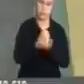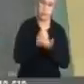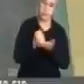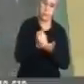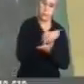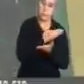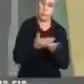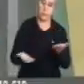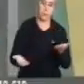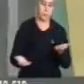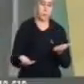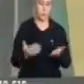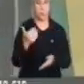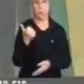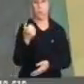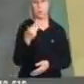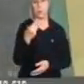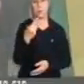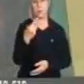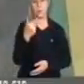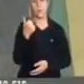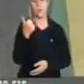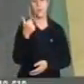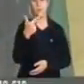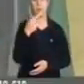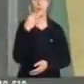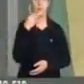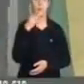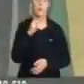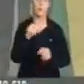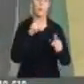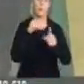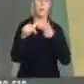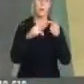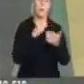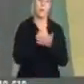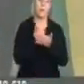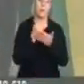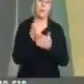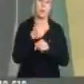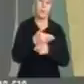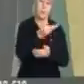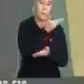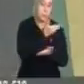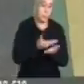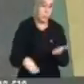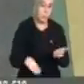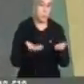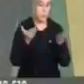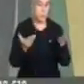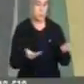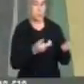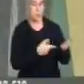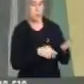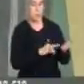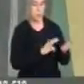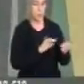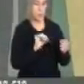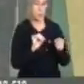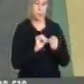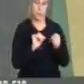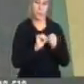desempregados, 12 milhões de desempregos por culpa da política equivocada do PT, do governo anterior. Temos